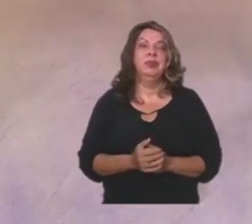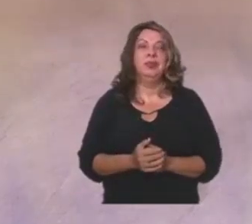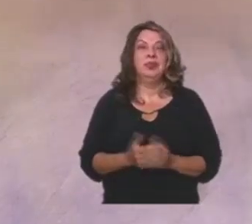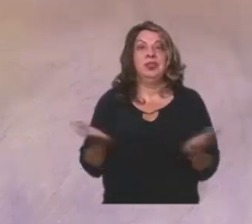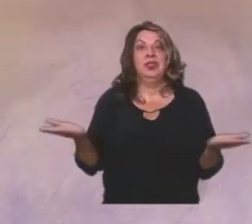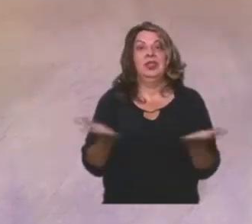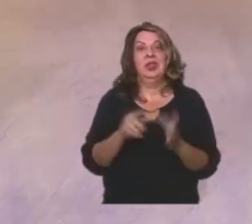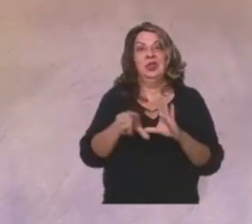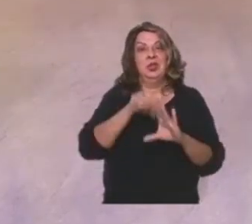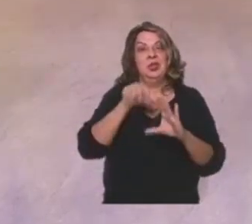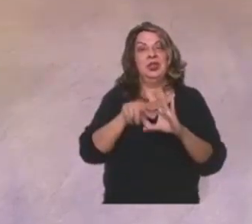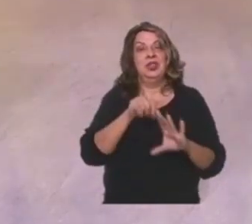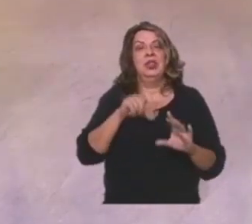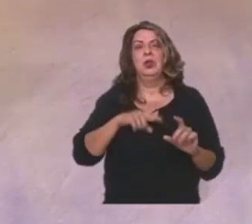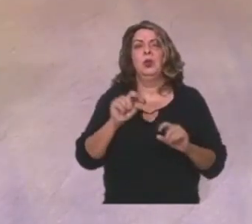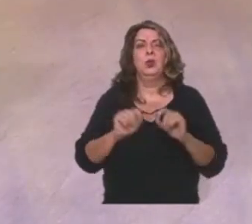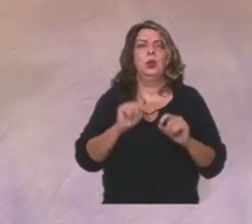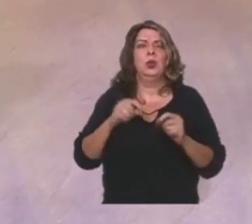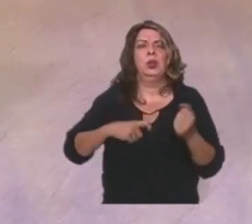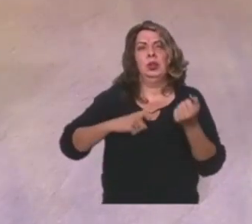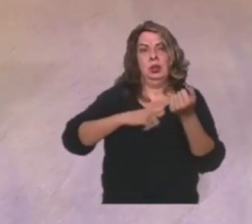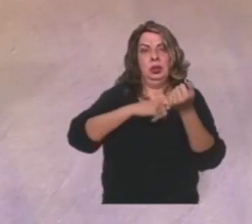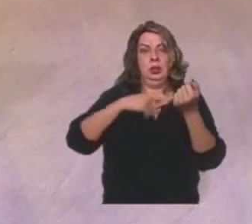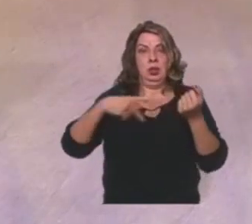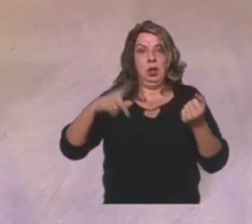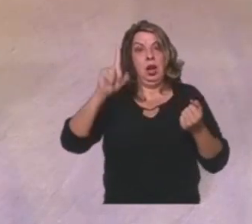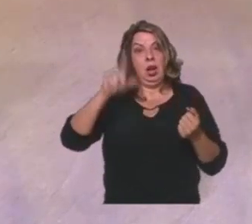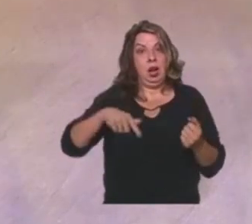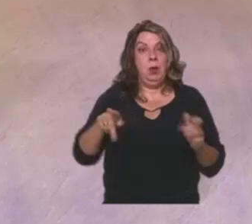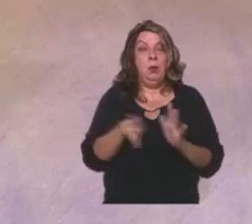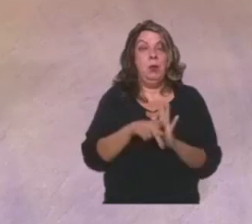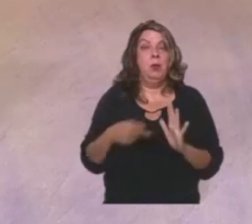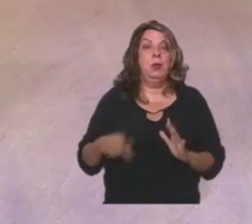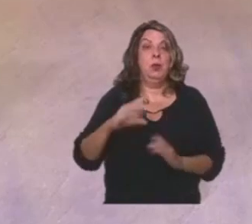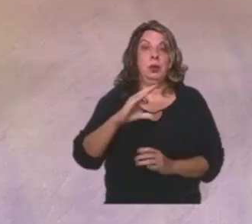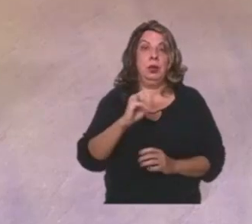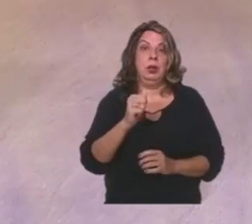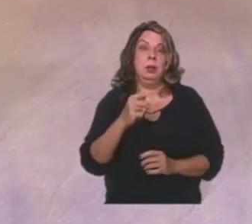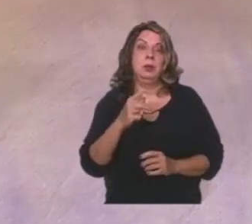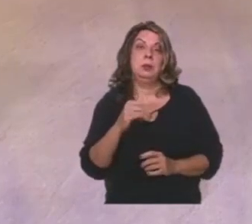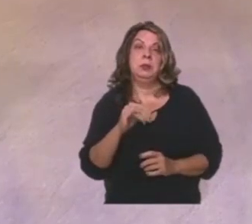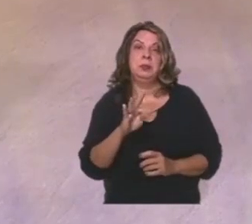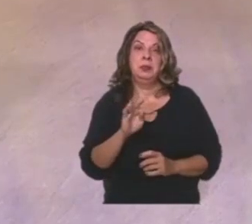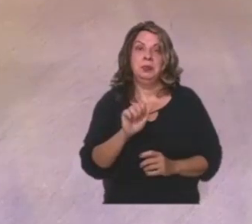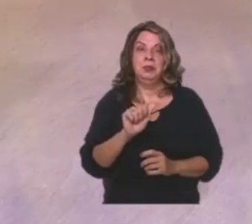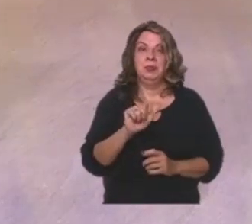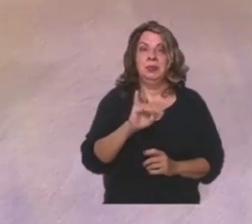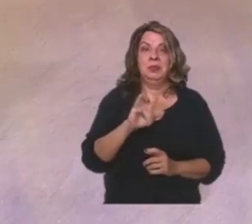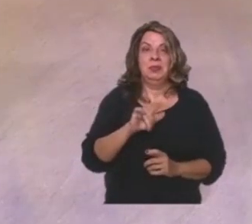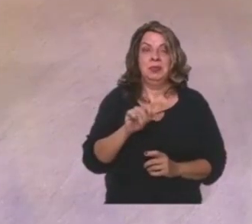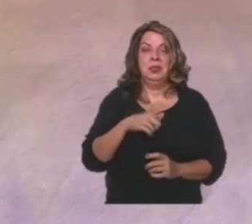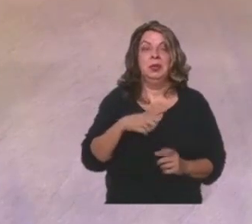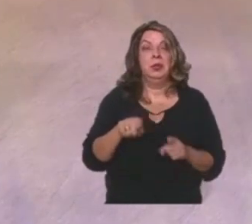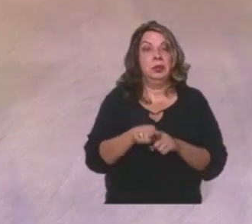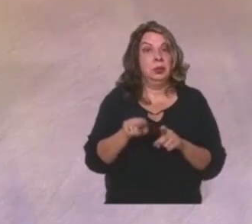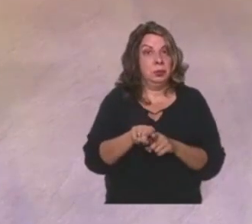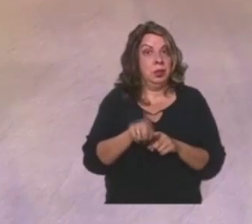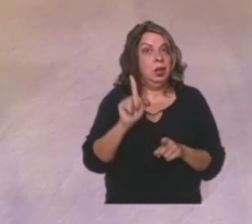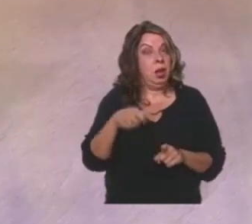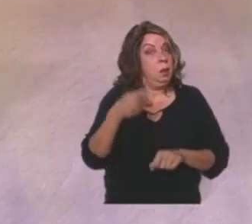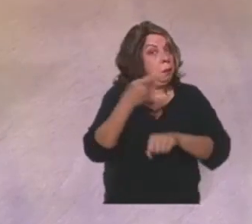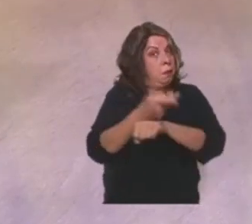nossos sorteios. Lembra você de casa que o Caju Cap é um título de capitalização de modalidade filantrópica premiável que é emitido pela